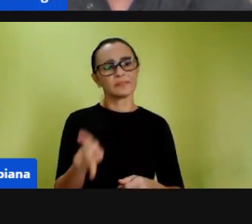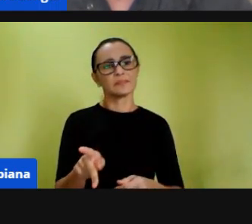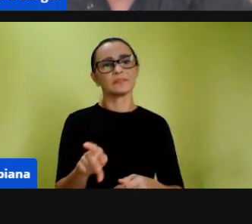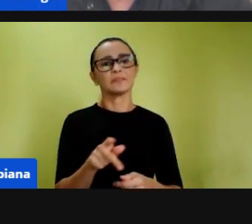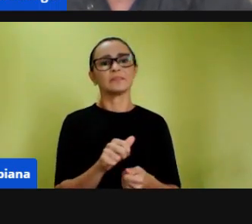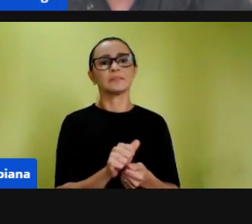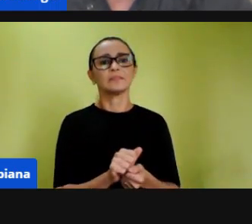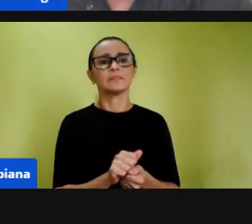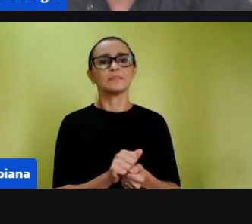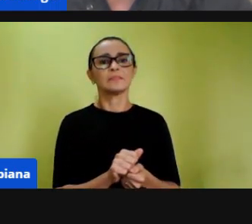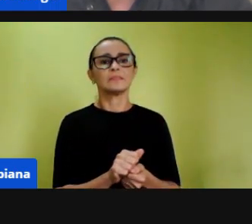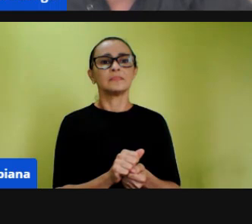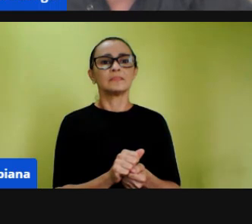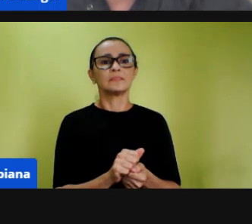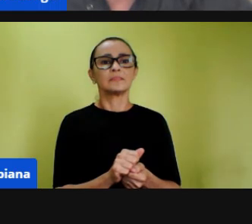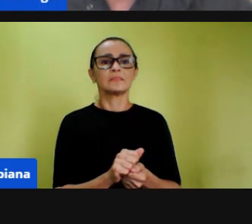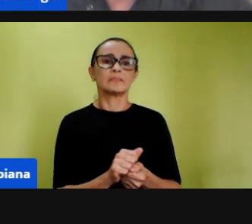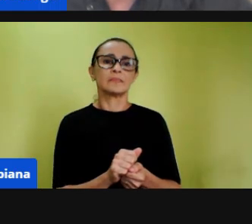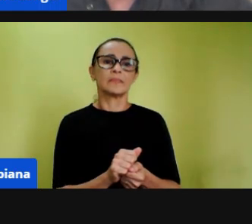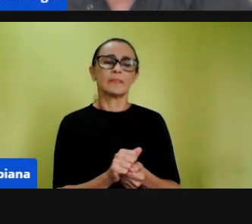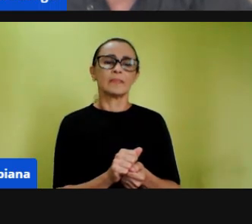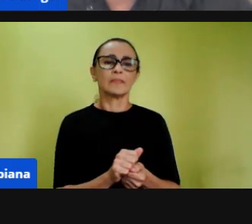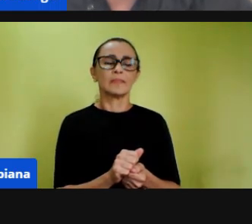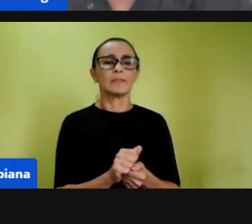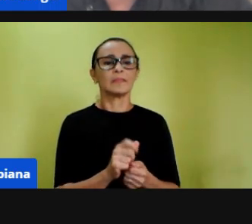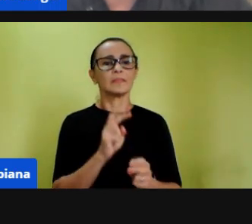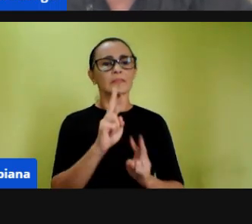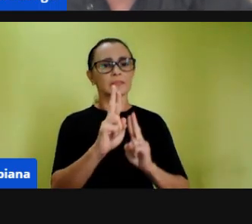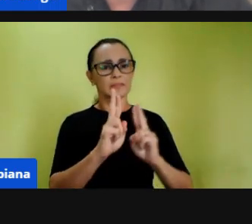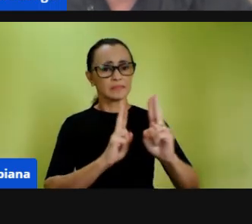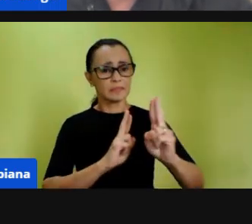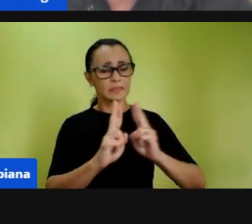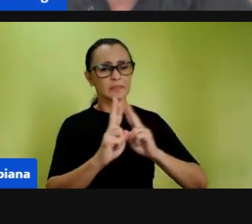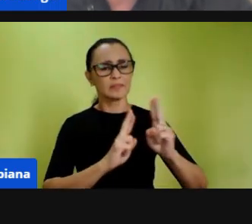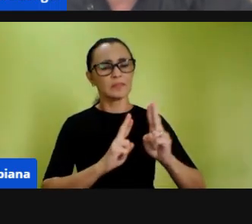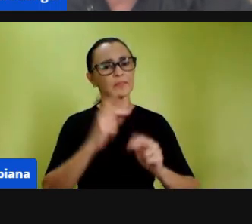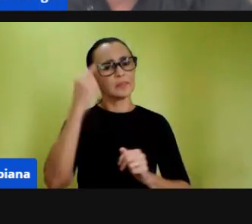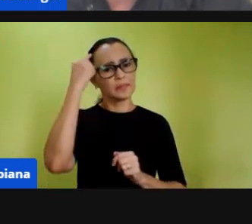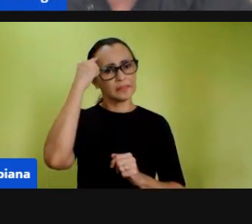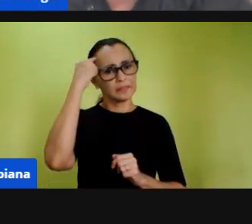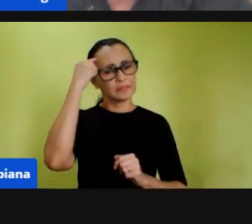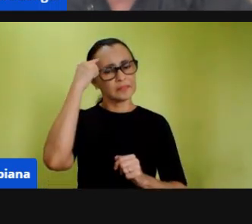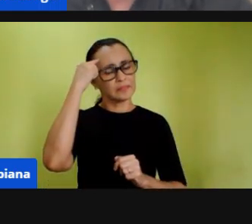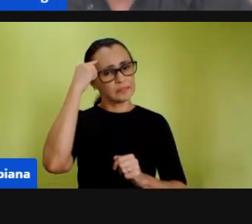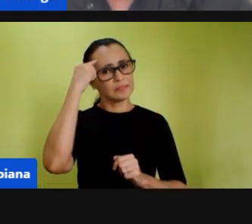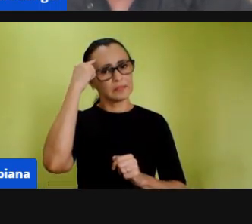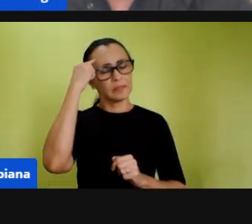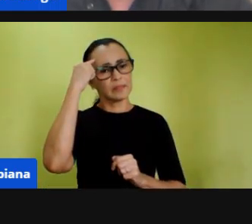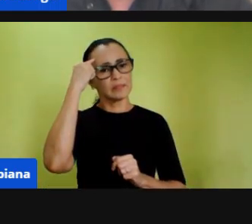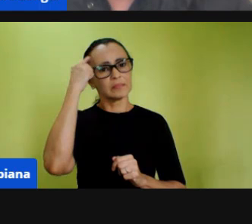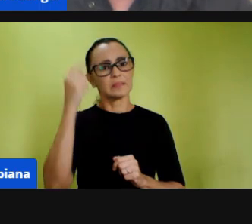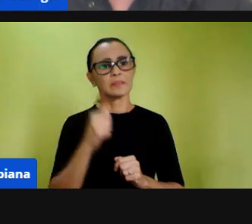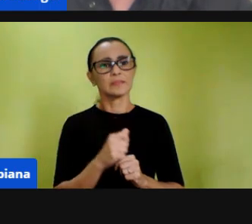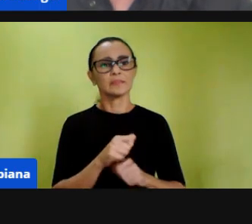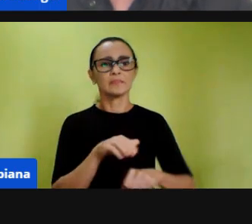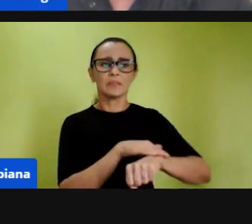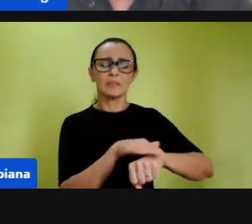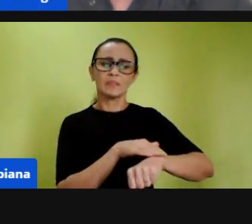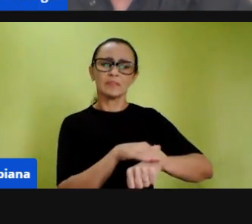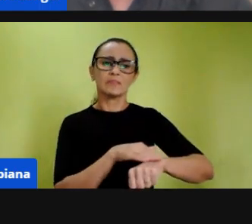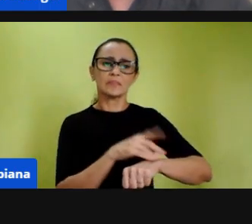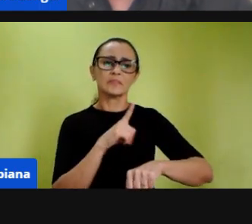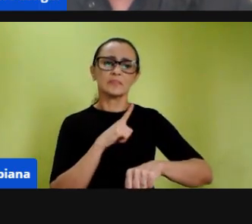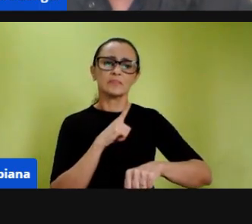As respostas de vocês me fizeram pensar na fala de uma colega de trabalho, né, de alguns anos